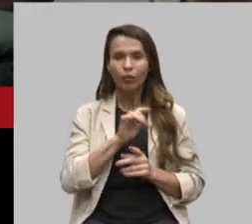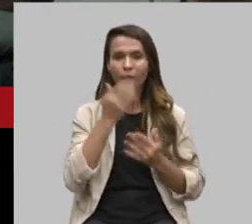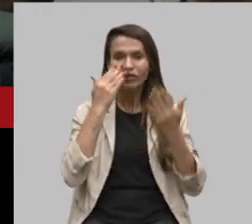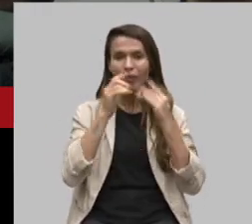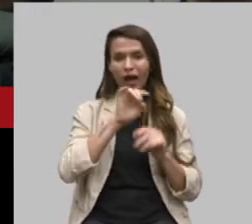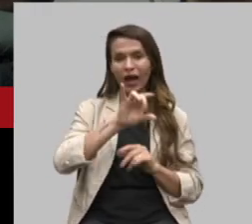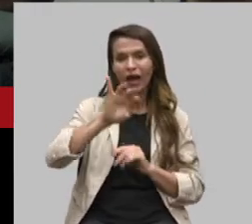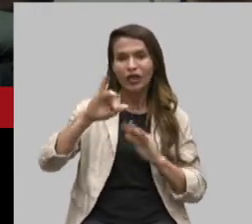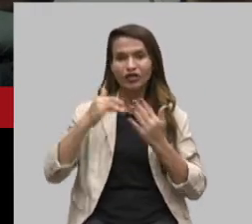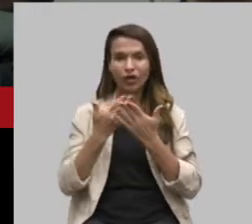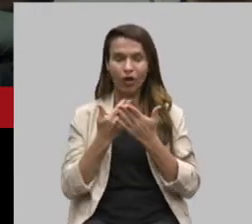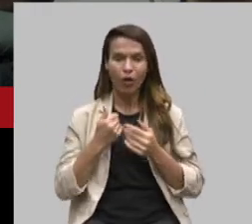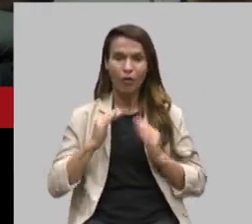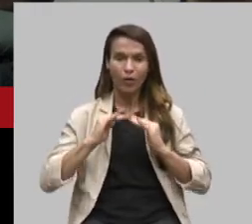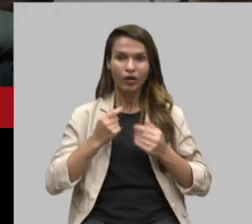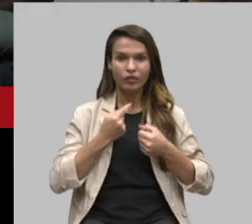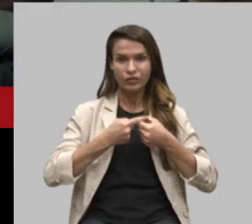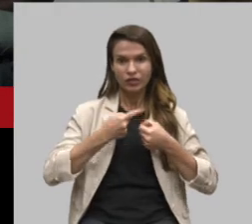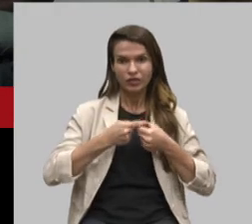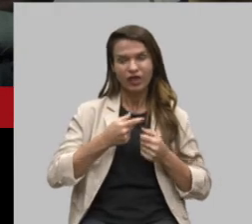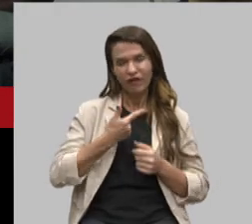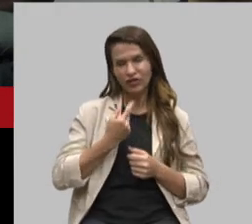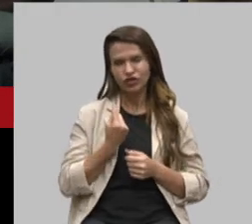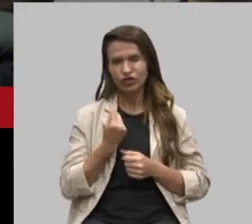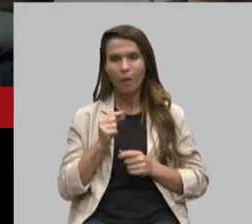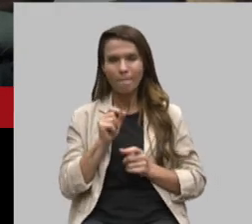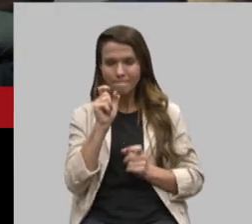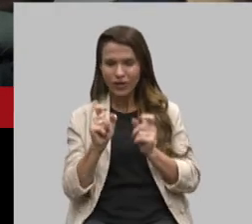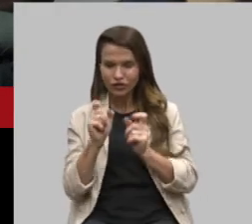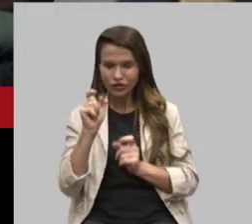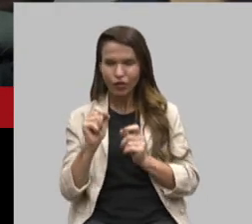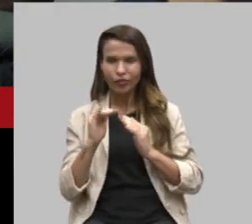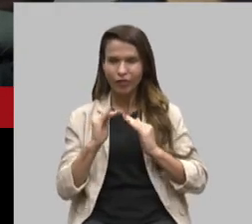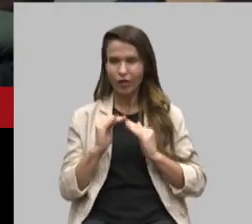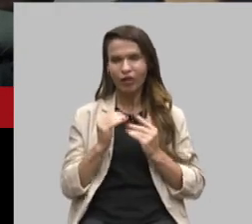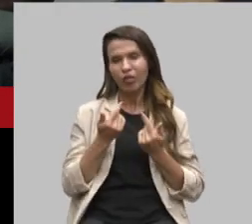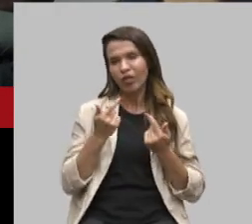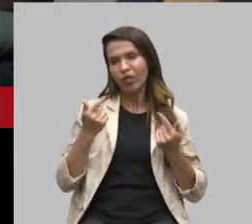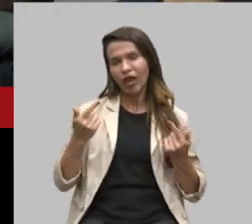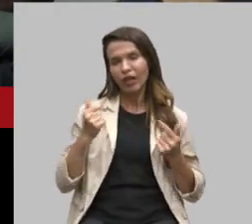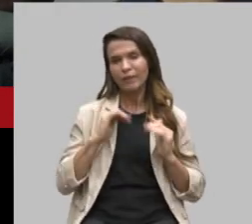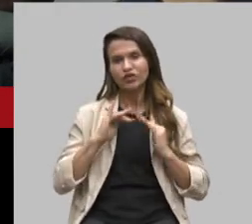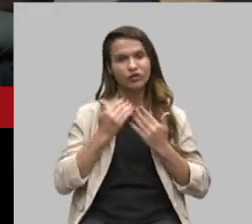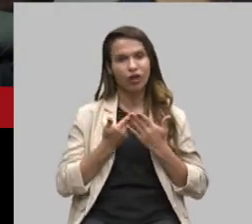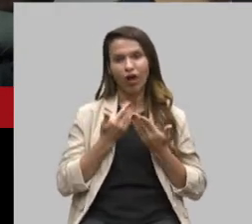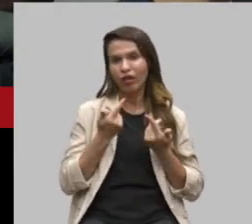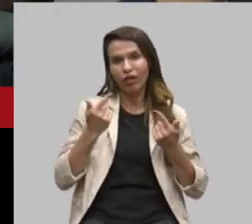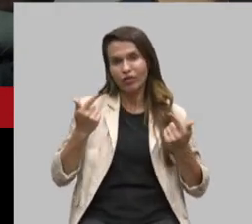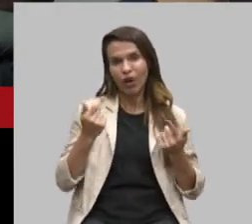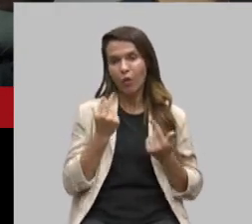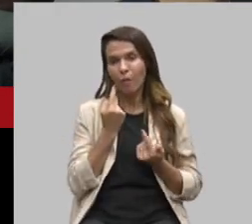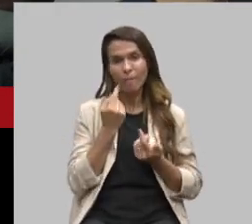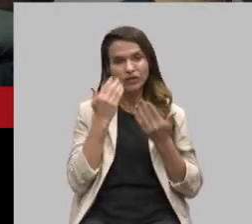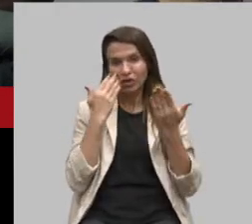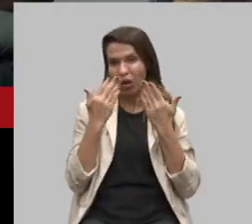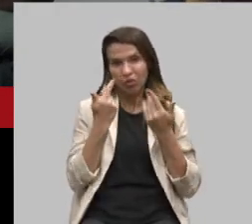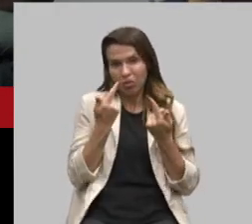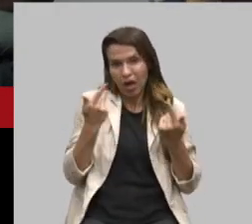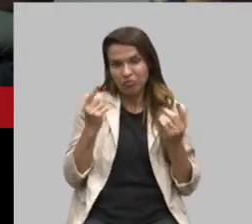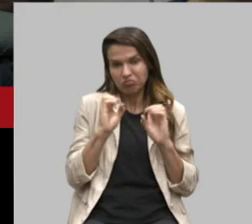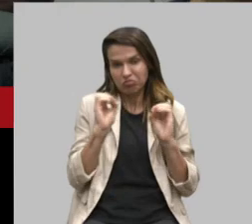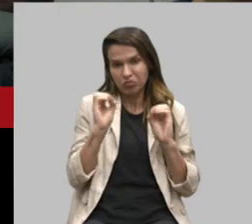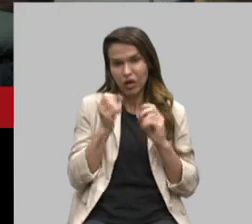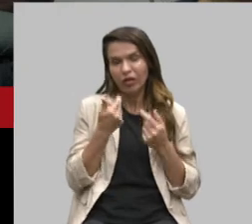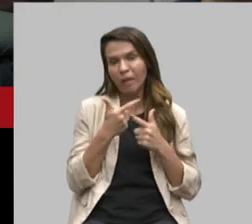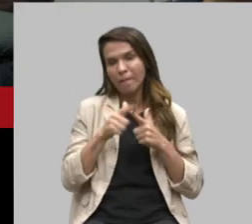numa cidade que tem 20.000 habitantes e a gente não tem nenhuma acho que na minha escola mesmo não tem nenhum psicólogo e a gente tem muitos problemas